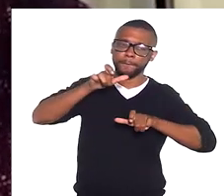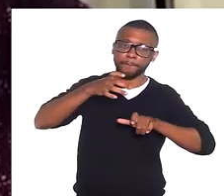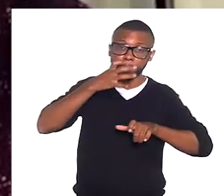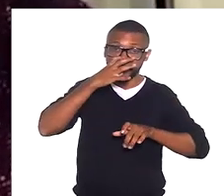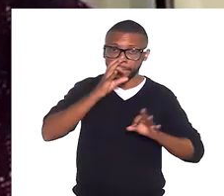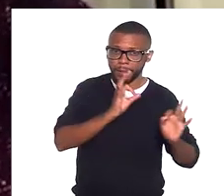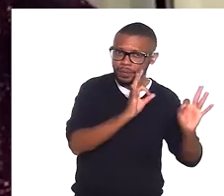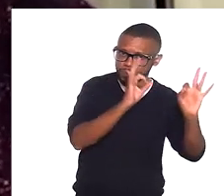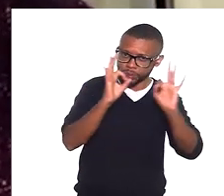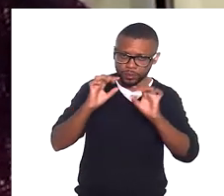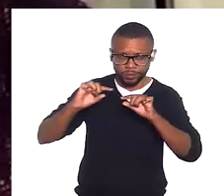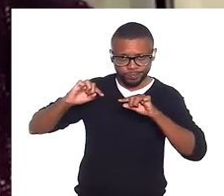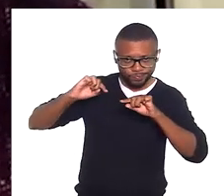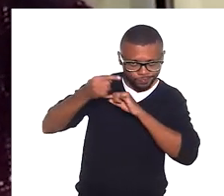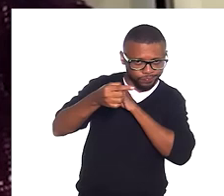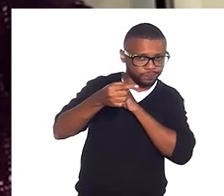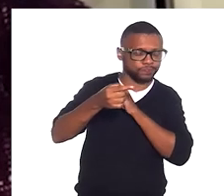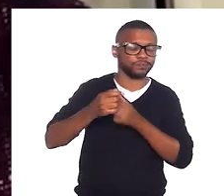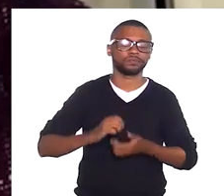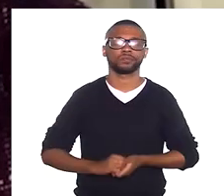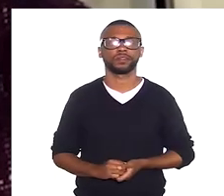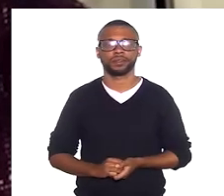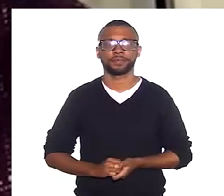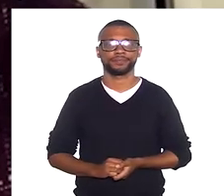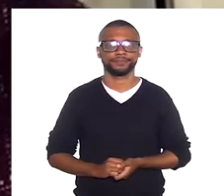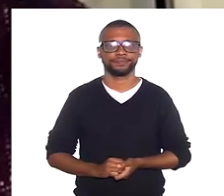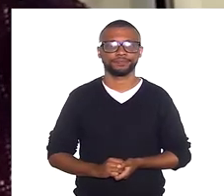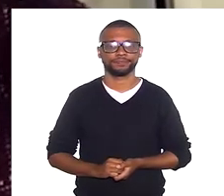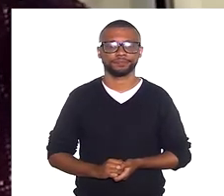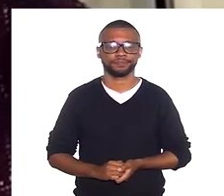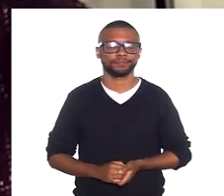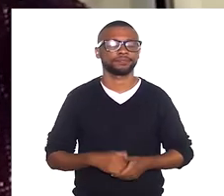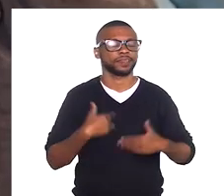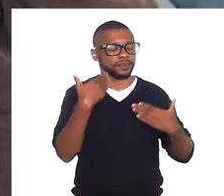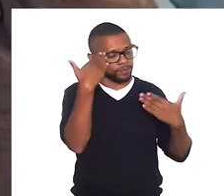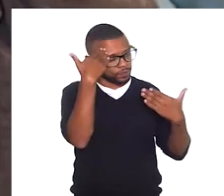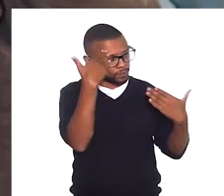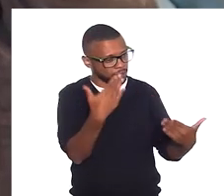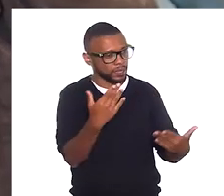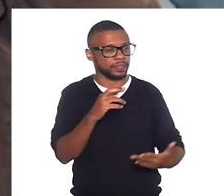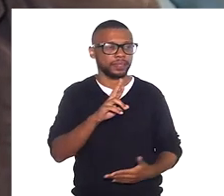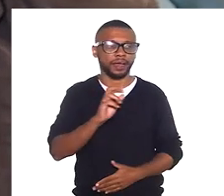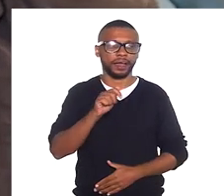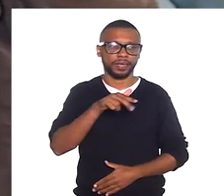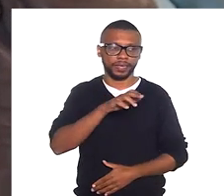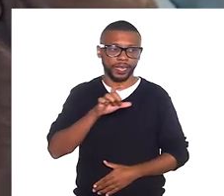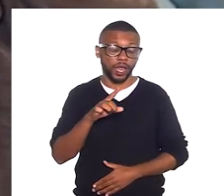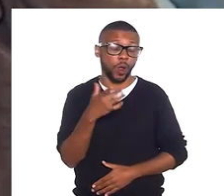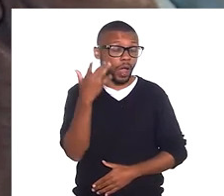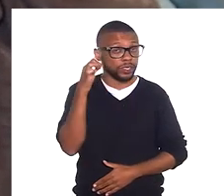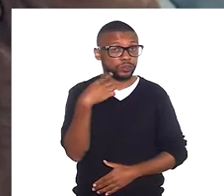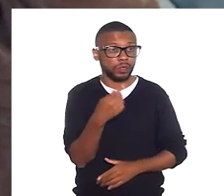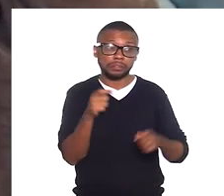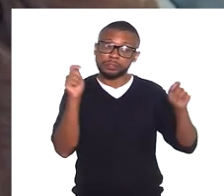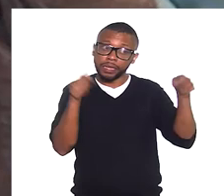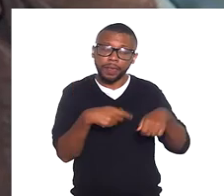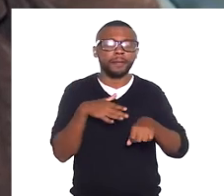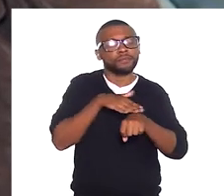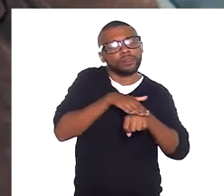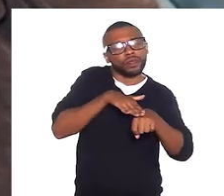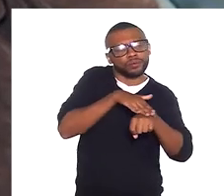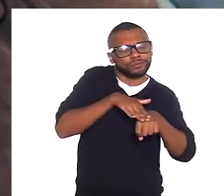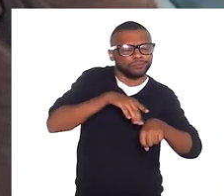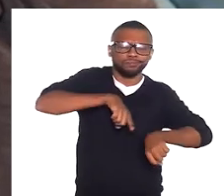nítida, para quem está do outro lado, seja das câmeras ou no dia a dia do trabalho delas. Raquel, muito obrigado. Acho